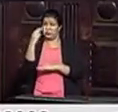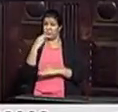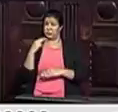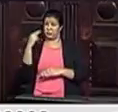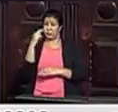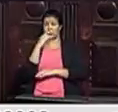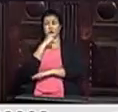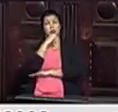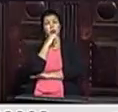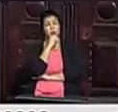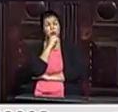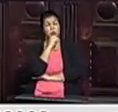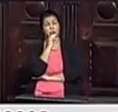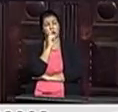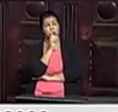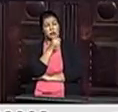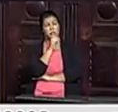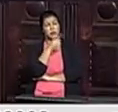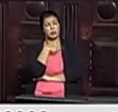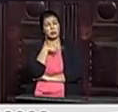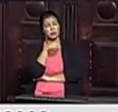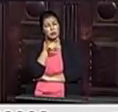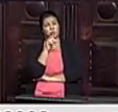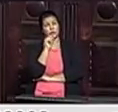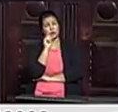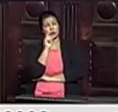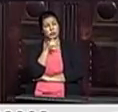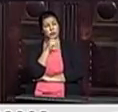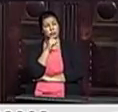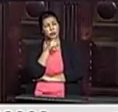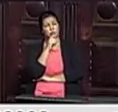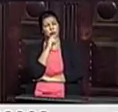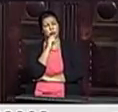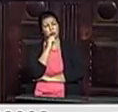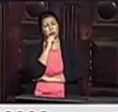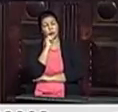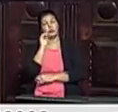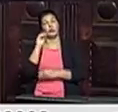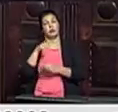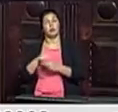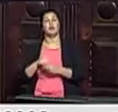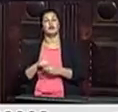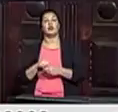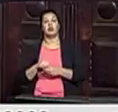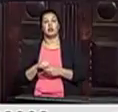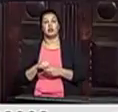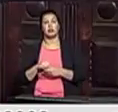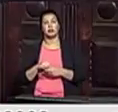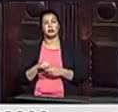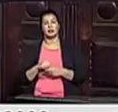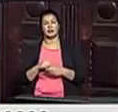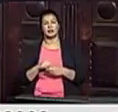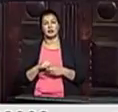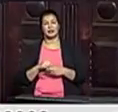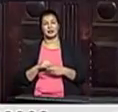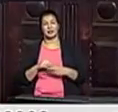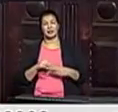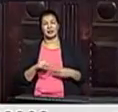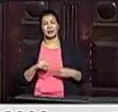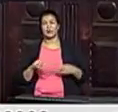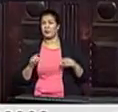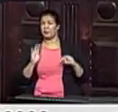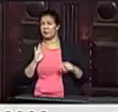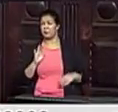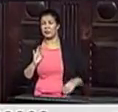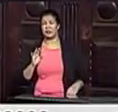para escolher em quem vai votar. Então pode ter uma diminuição brutal de campanha, porque também